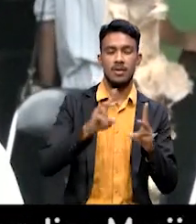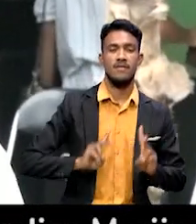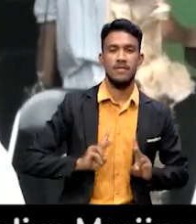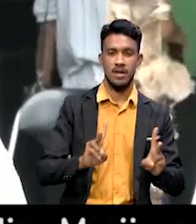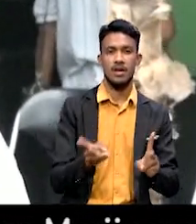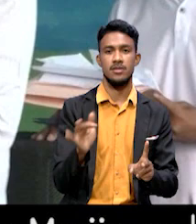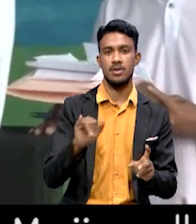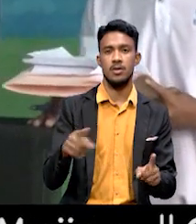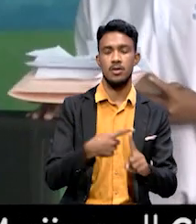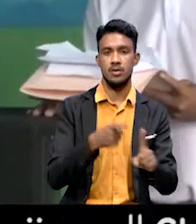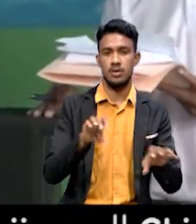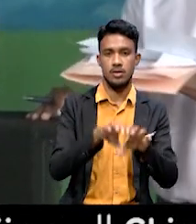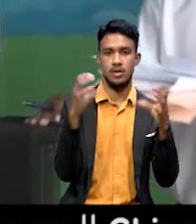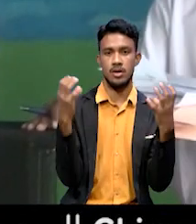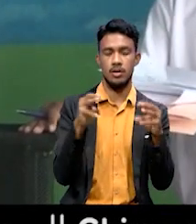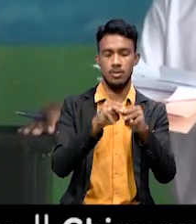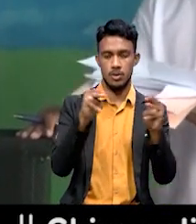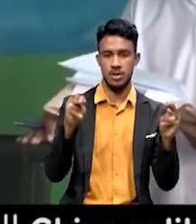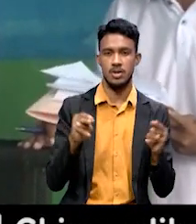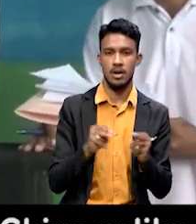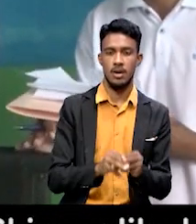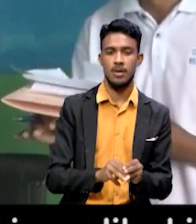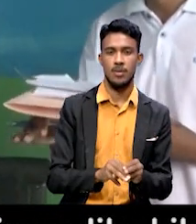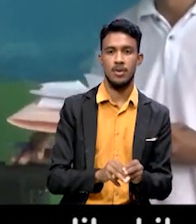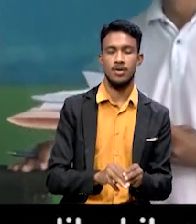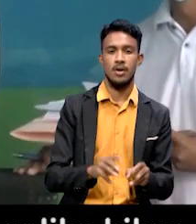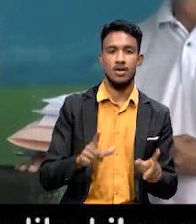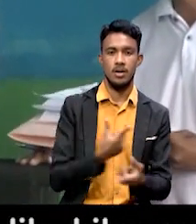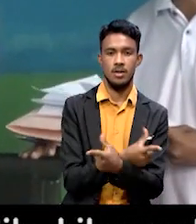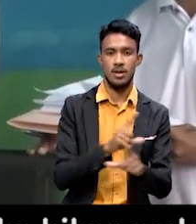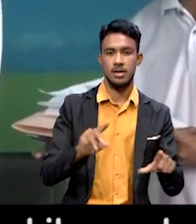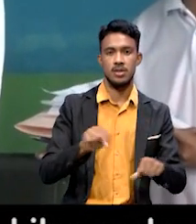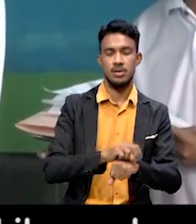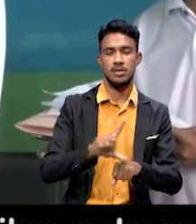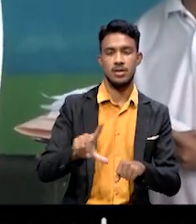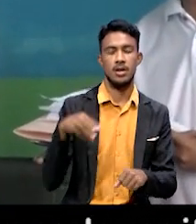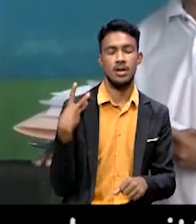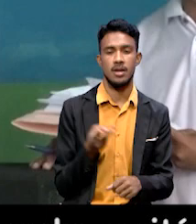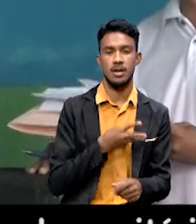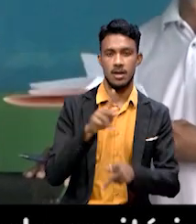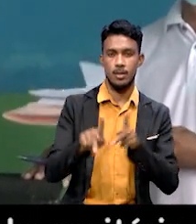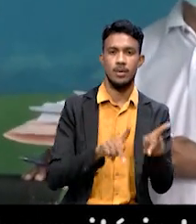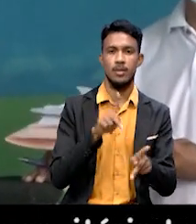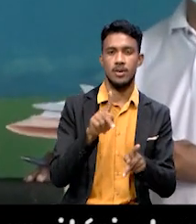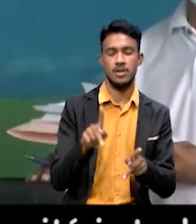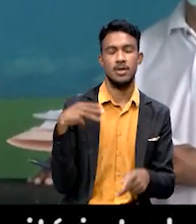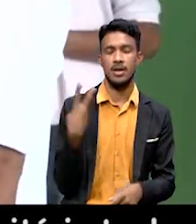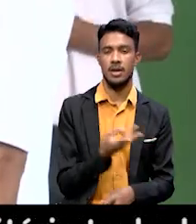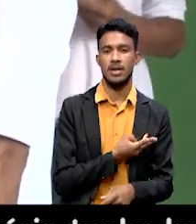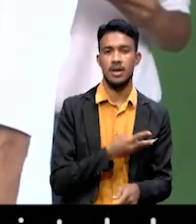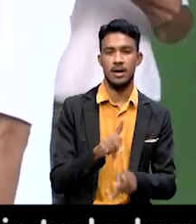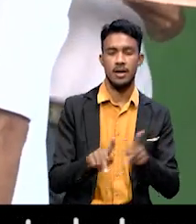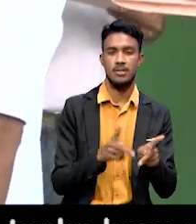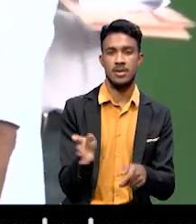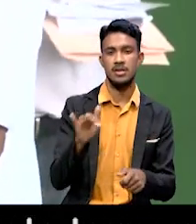o Conselho Municipal dos Combatentes da Liberação Nacional. Bom, e também a população, e tem o povo